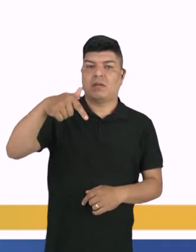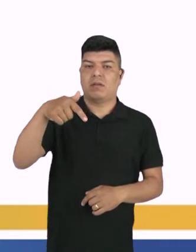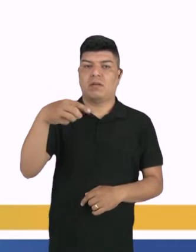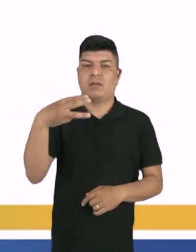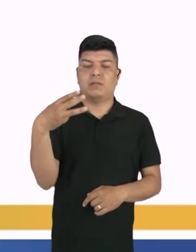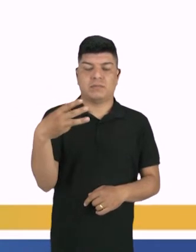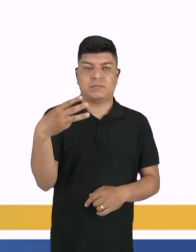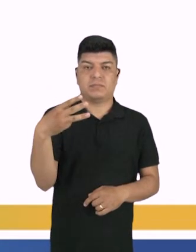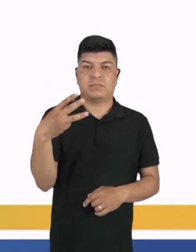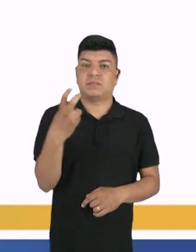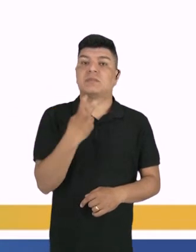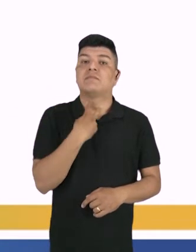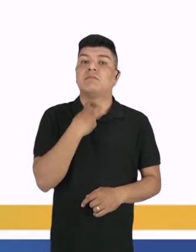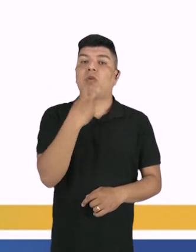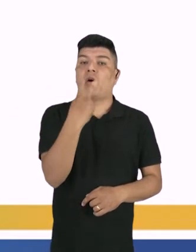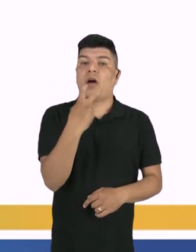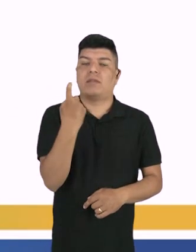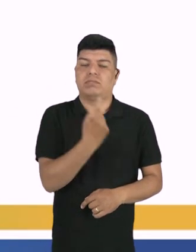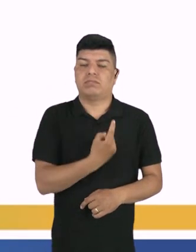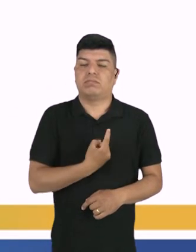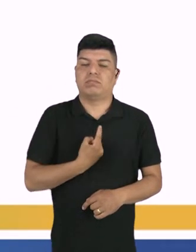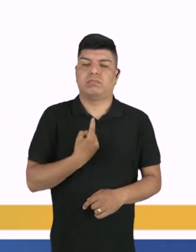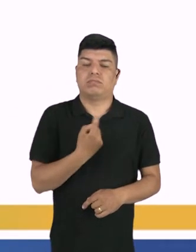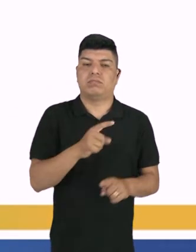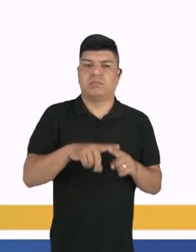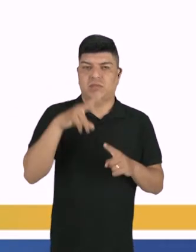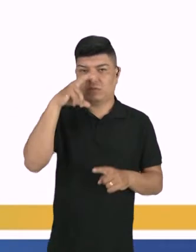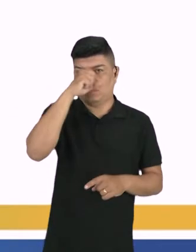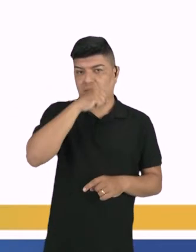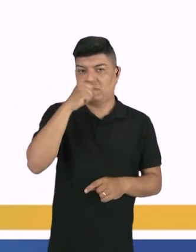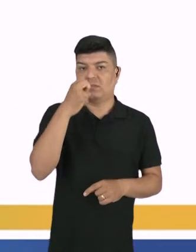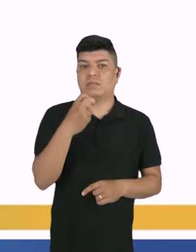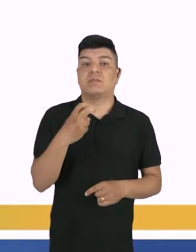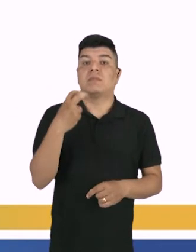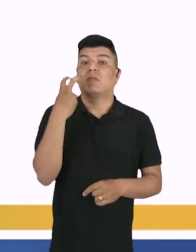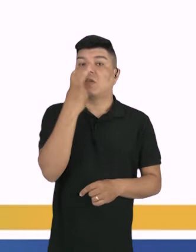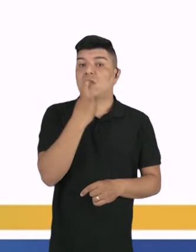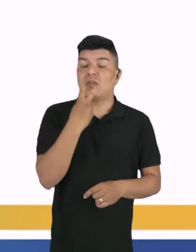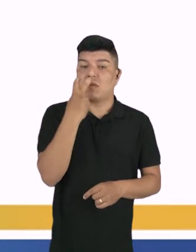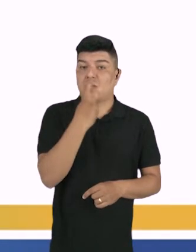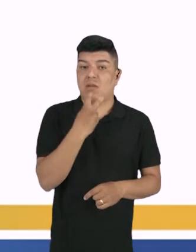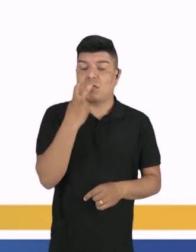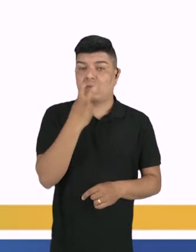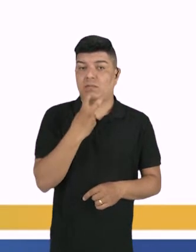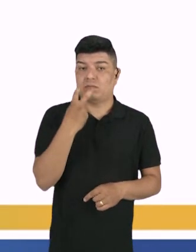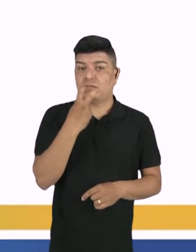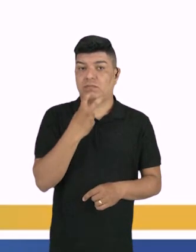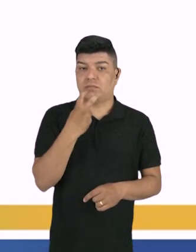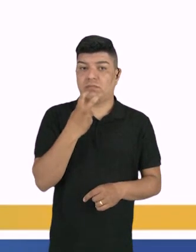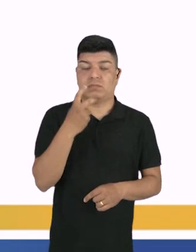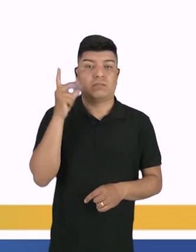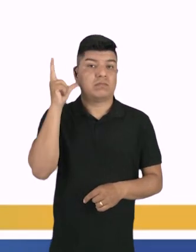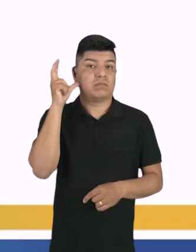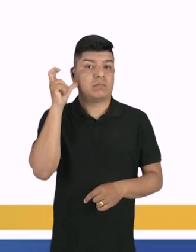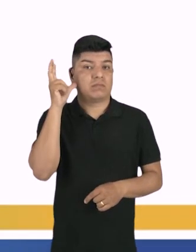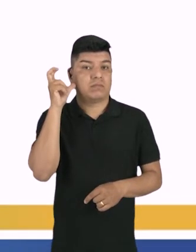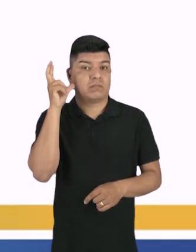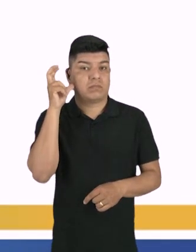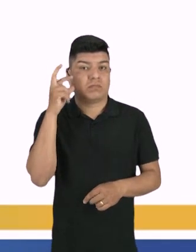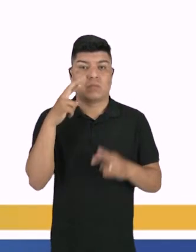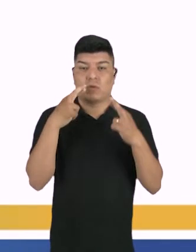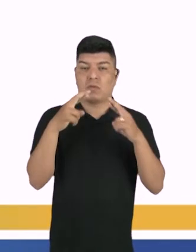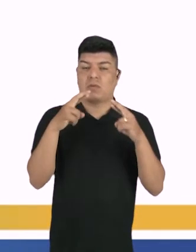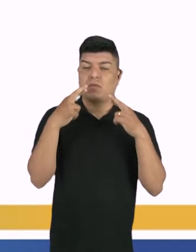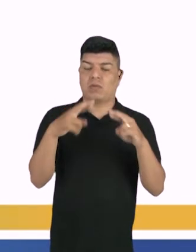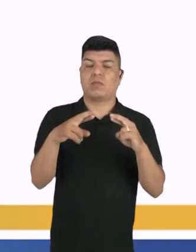1973, uma voz isolada, mas potente, verbalizou em alto e bom som uma crítica